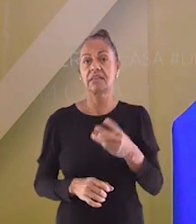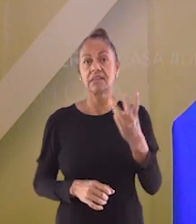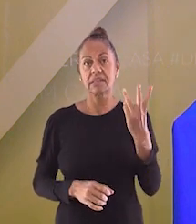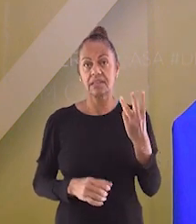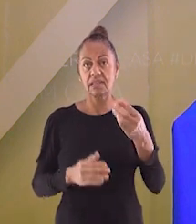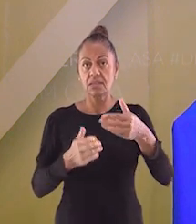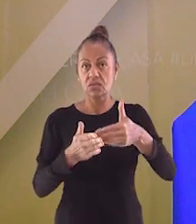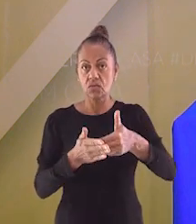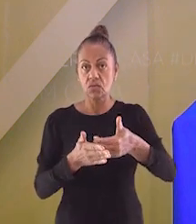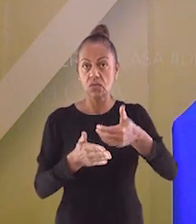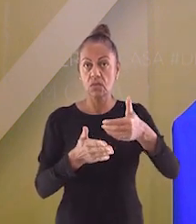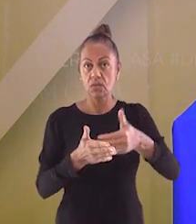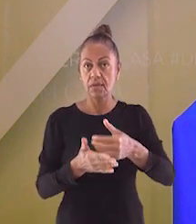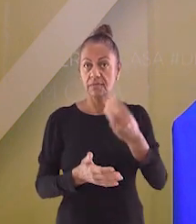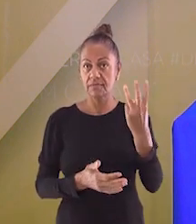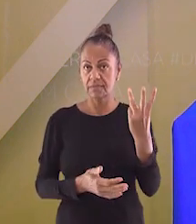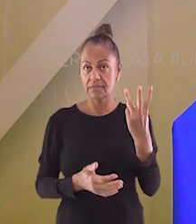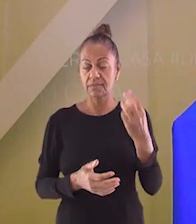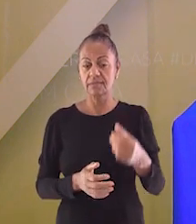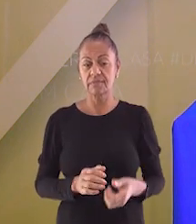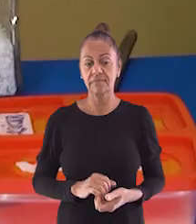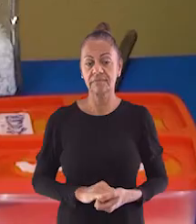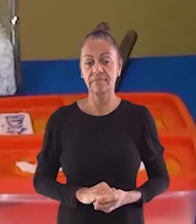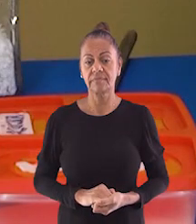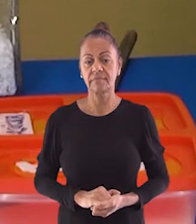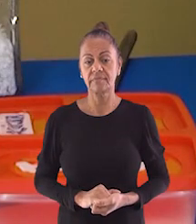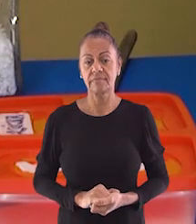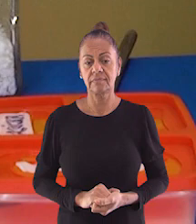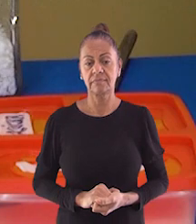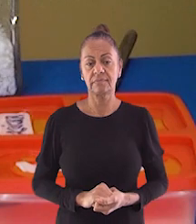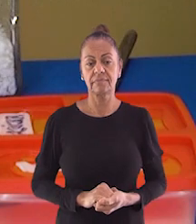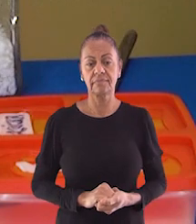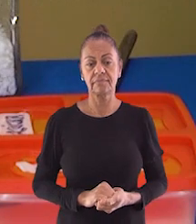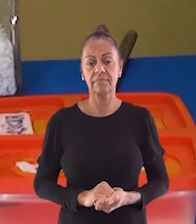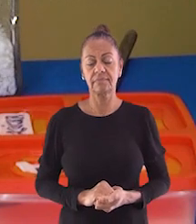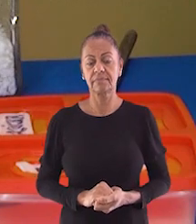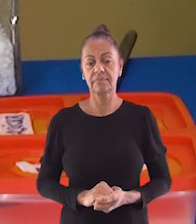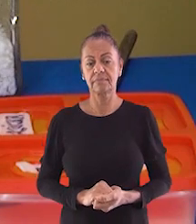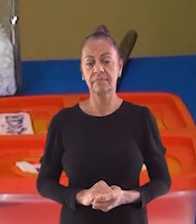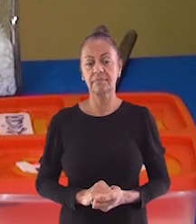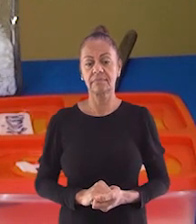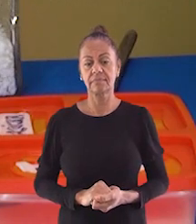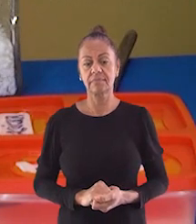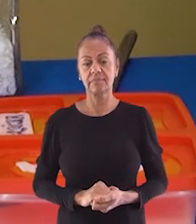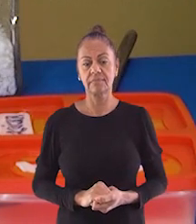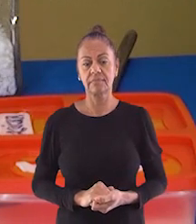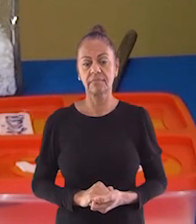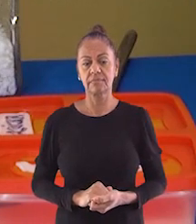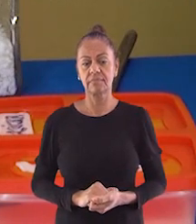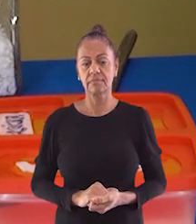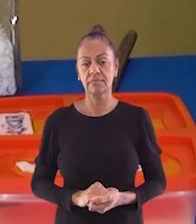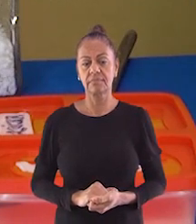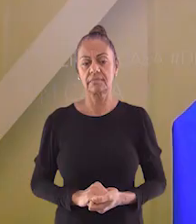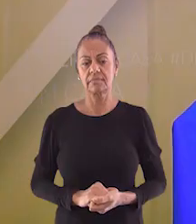vou usar novamente a colher de sopa para medir e colocar aqui.